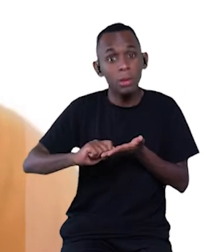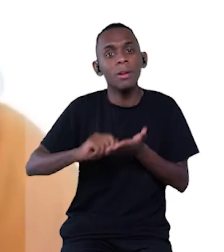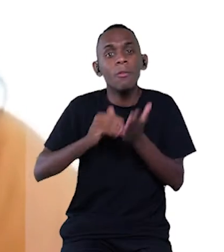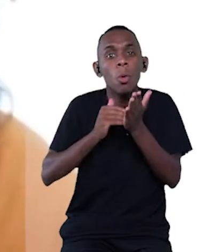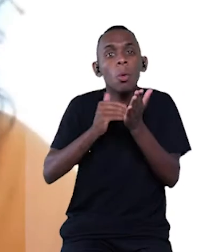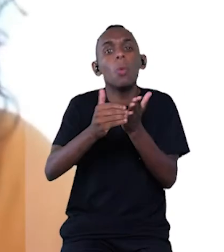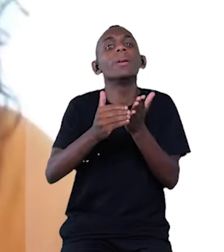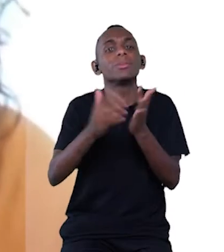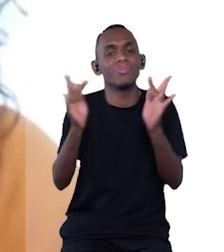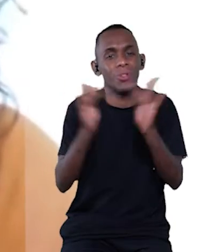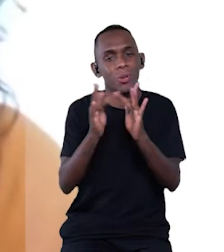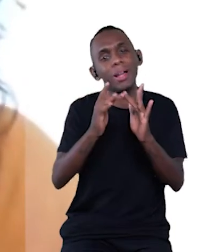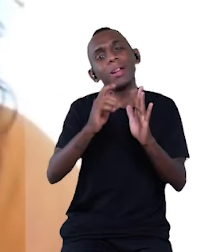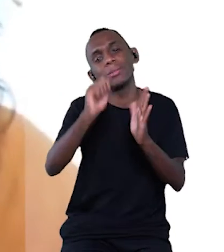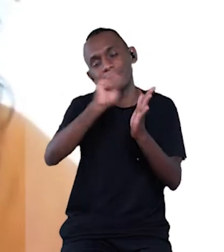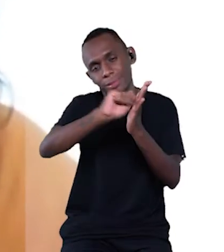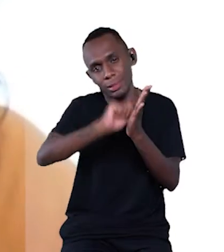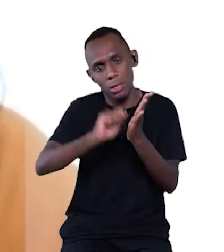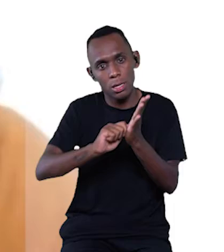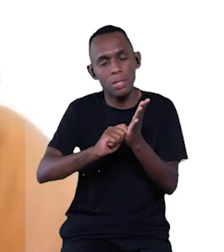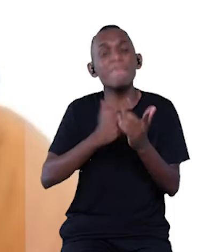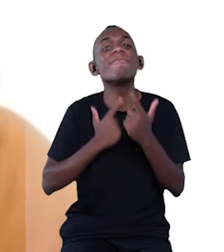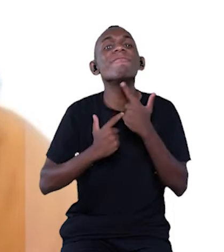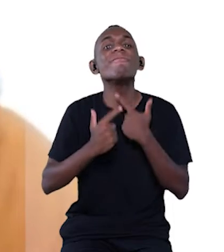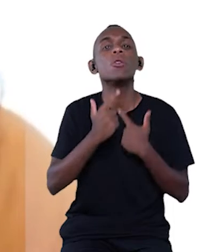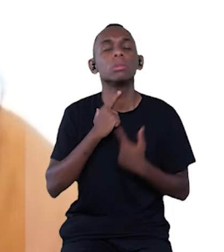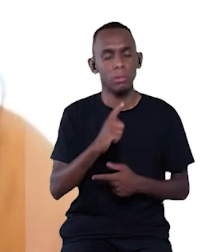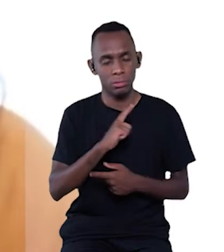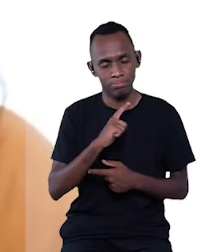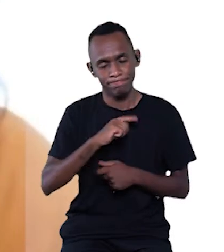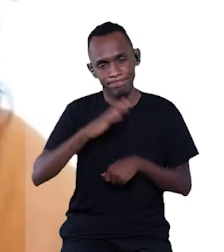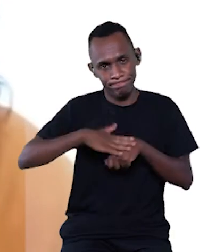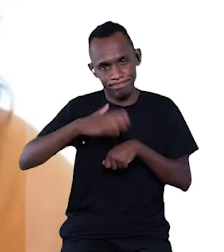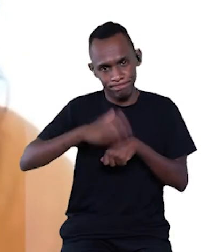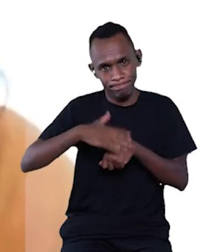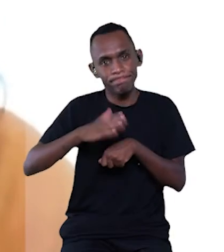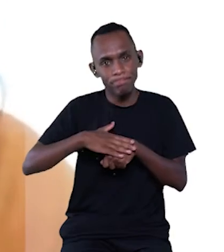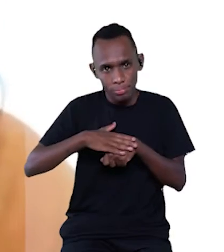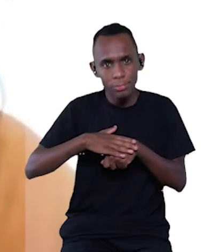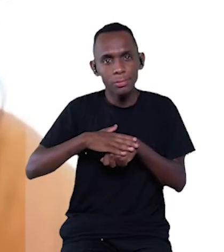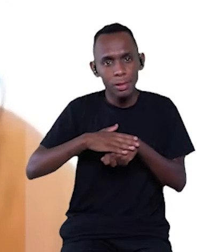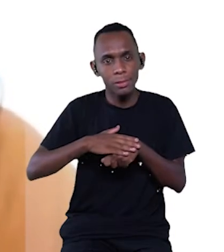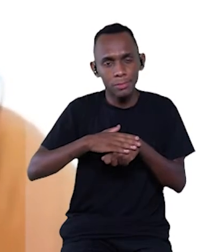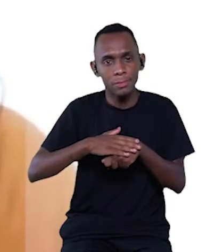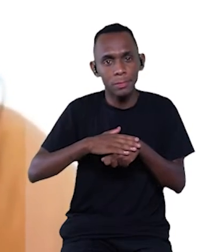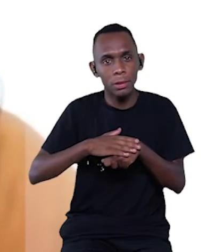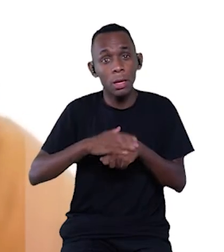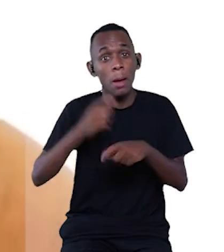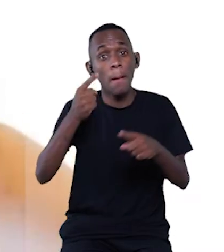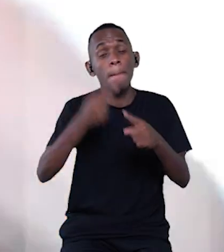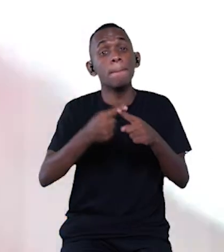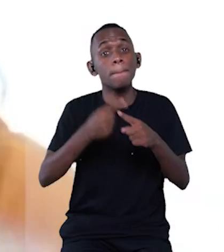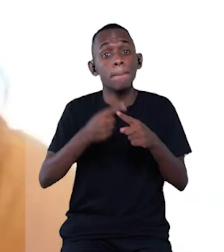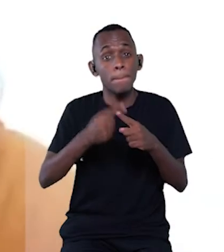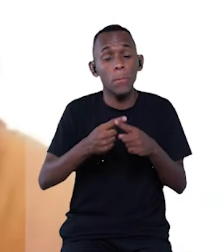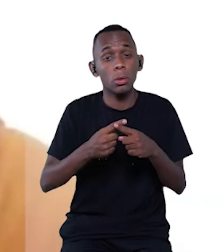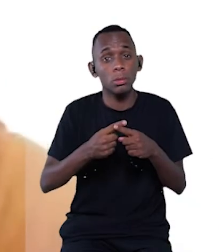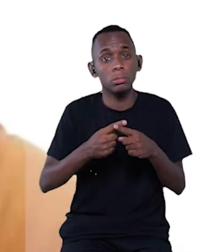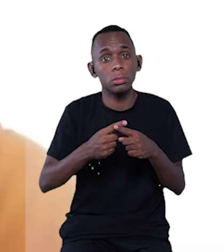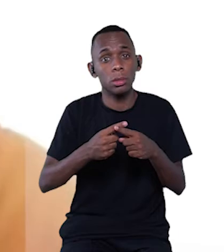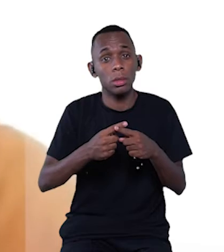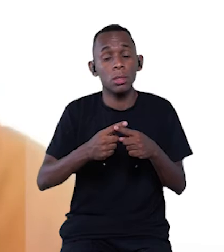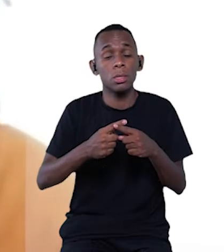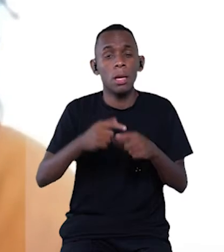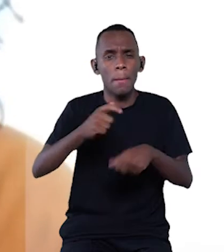foi o início desse meu desejo, da minha vontade da escrita, porque quando